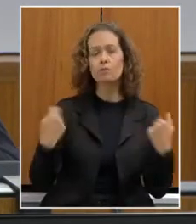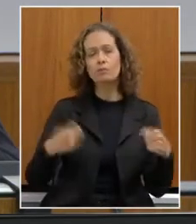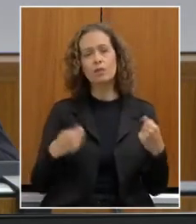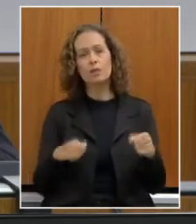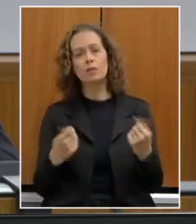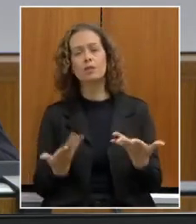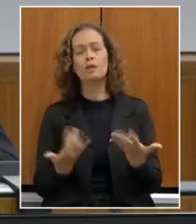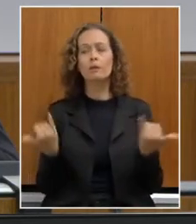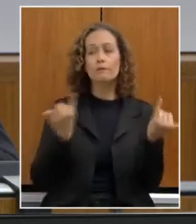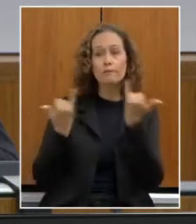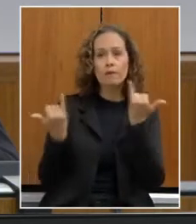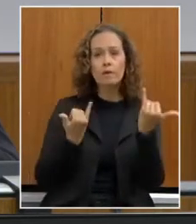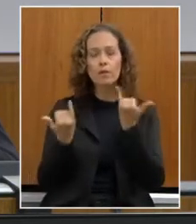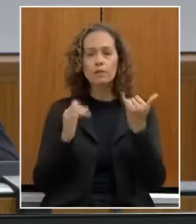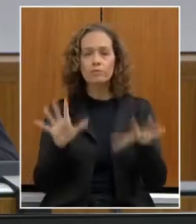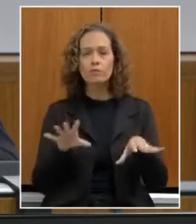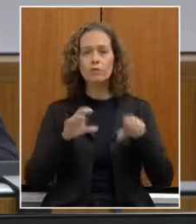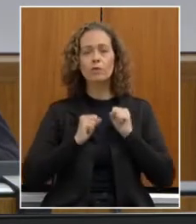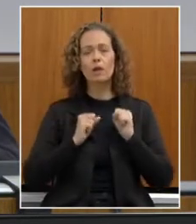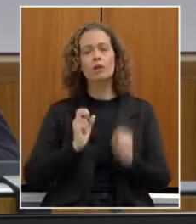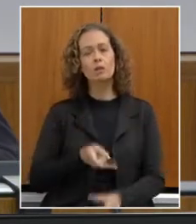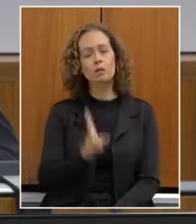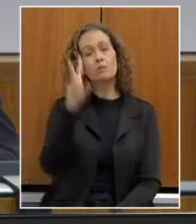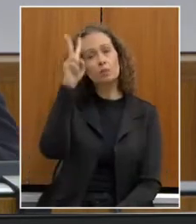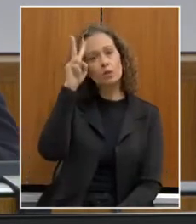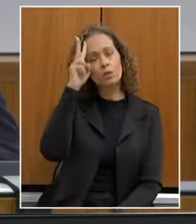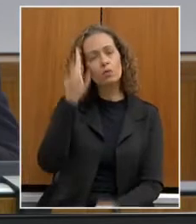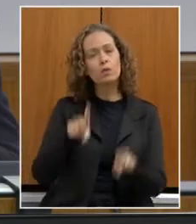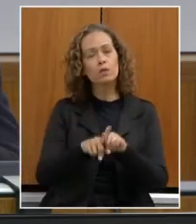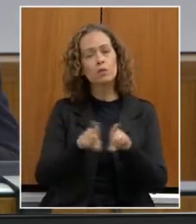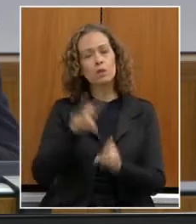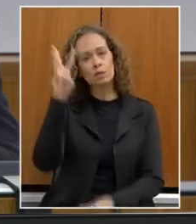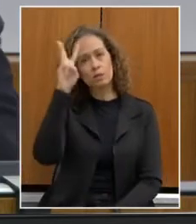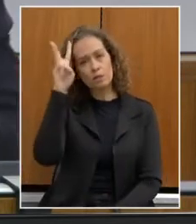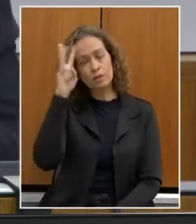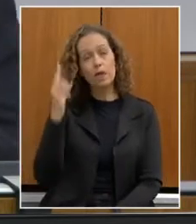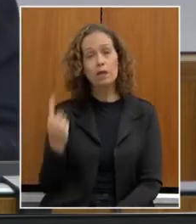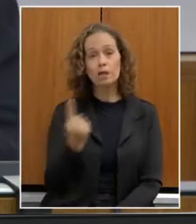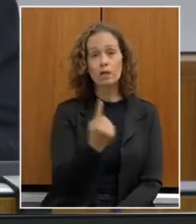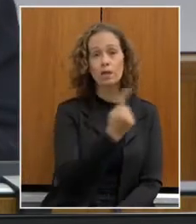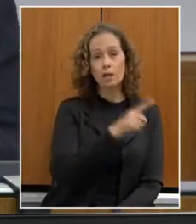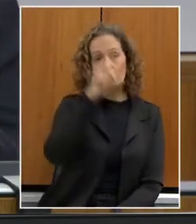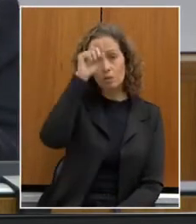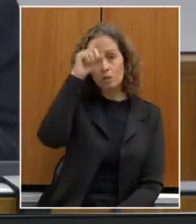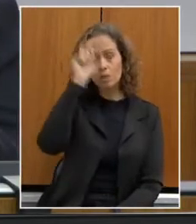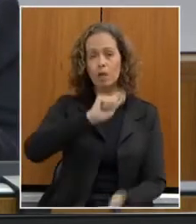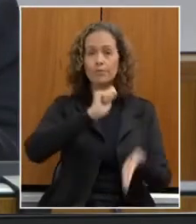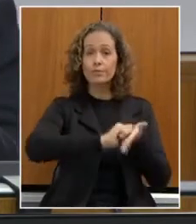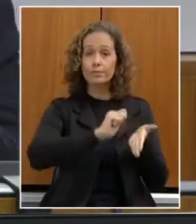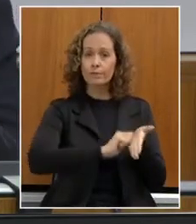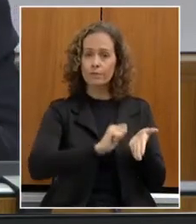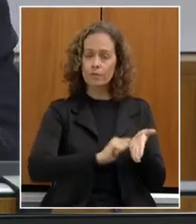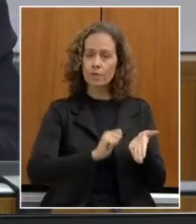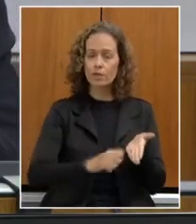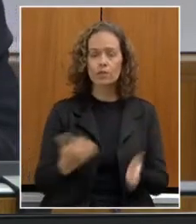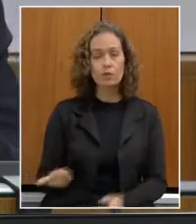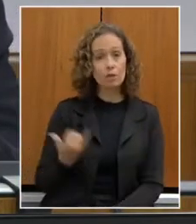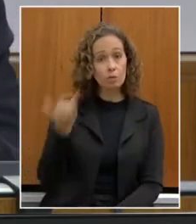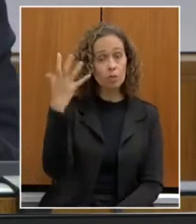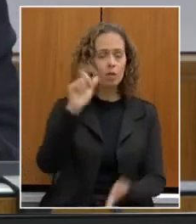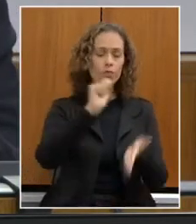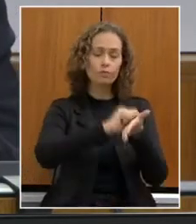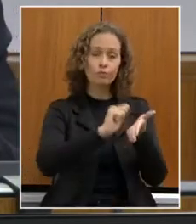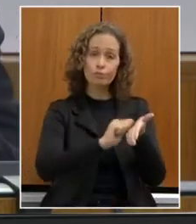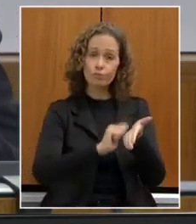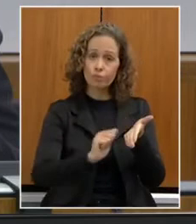dado chegar até o nosso registro toda segunda e terça-feira cada hospital faz esse preenchimento é muito importante esse preenchimento